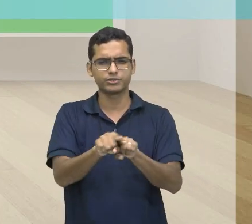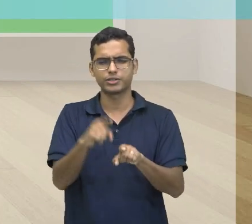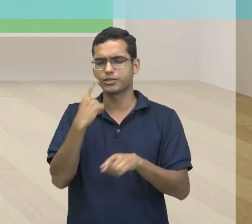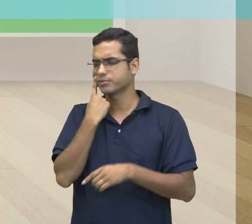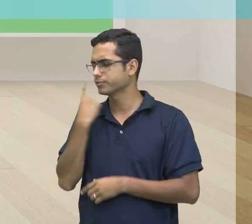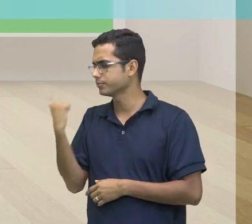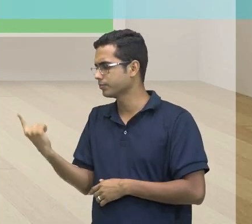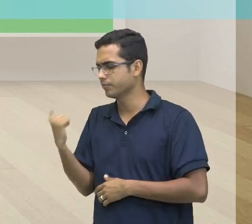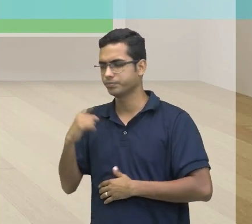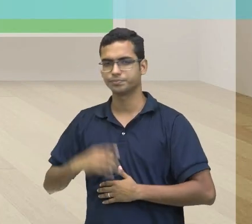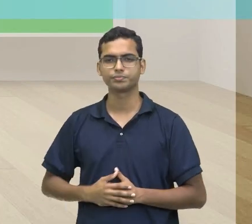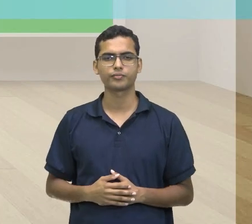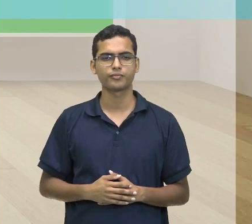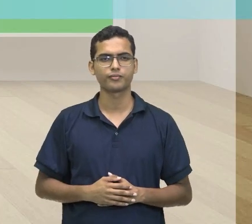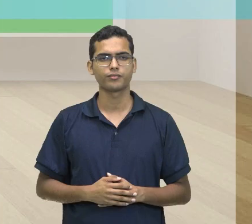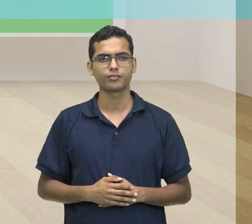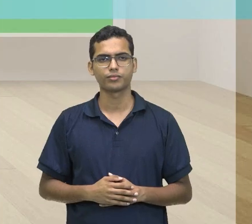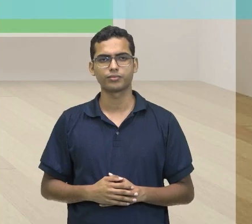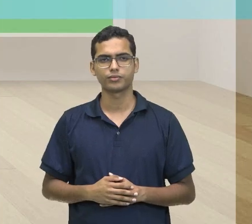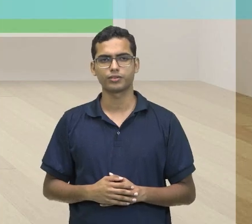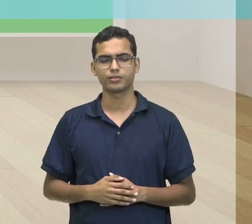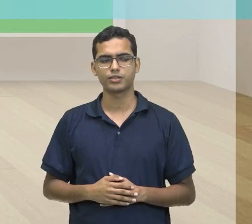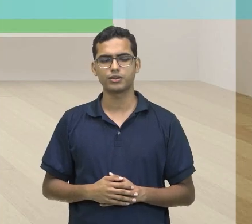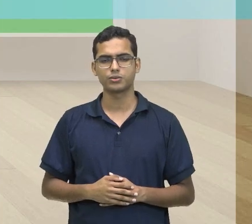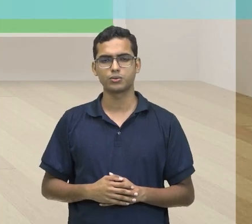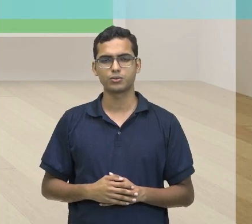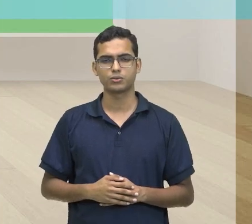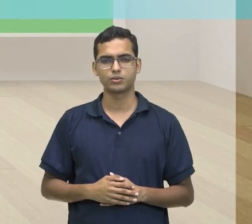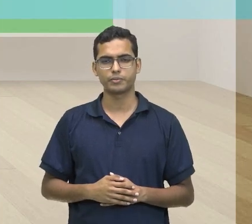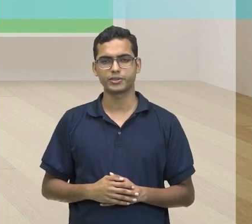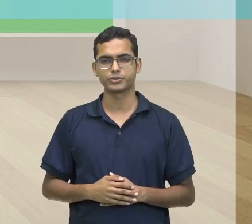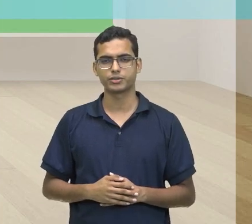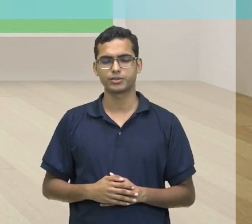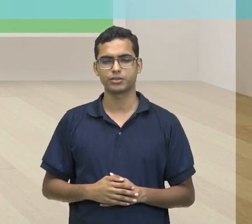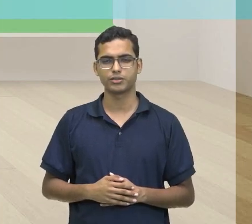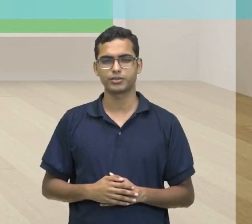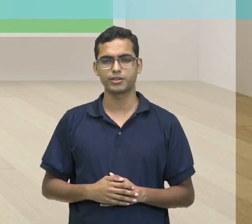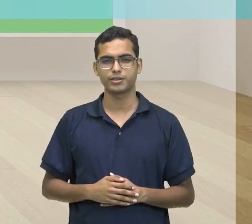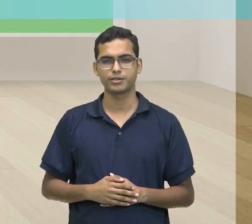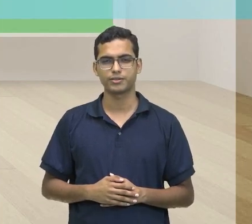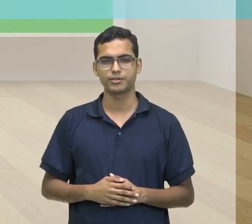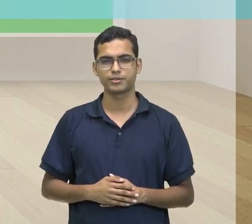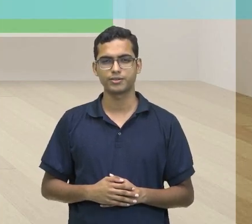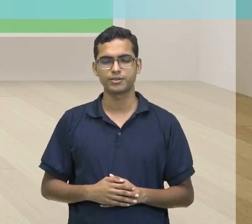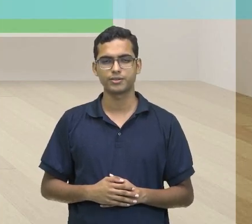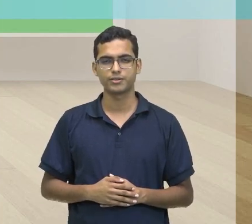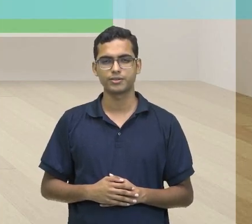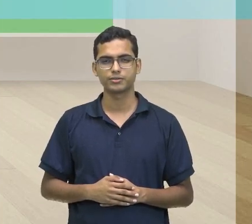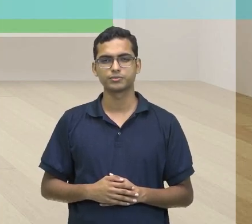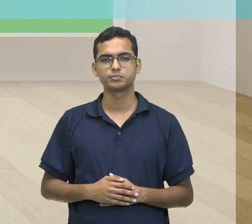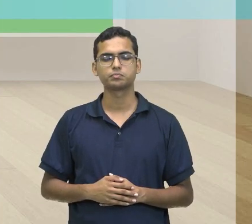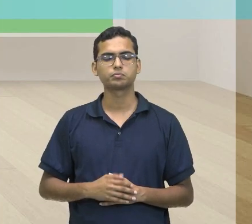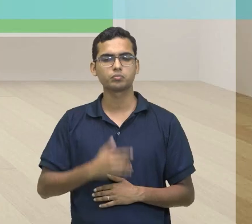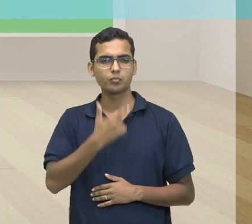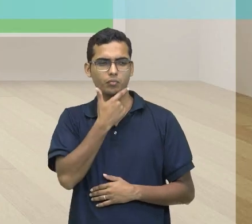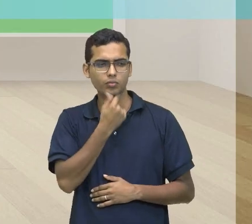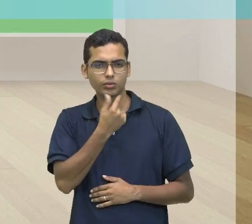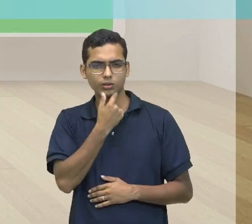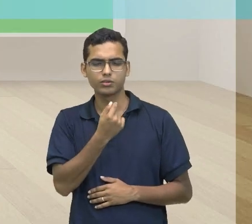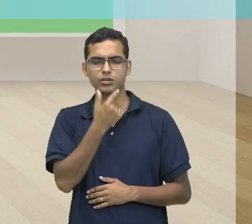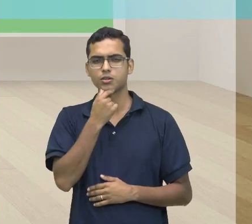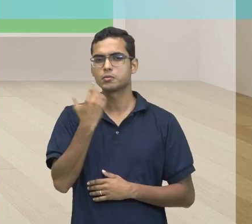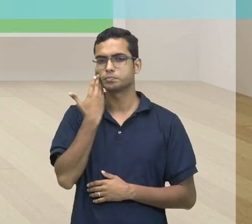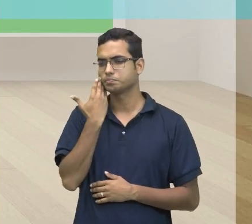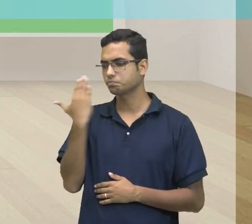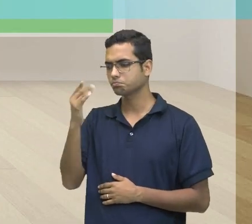língua inglesa através do que ele chamou de círculos, que aqui nós vamos tratar de círculos de Cass-Rue, que é o nome